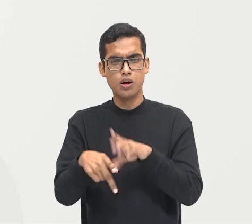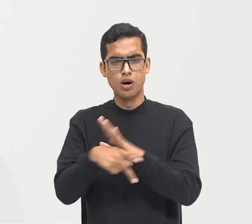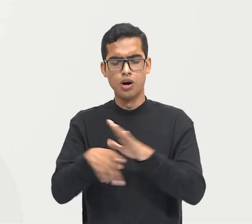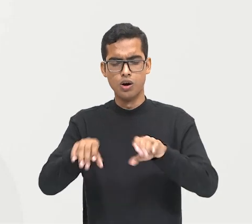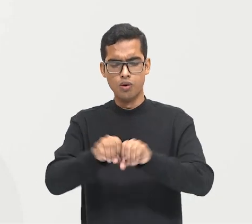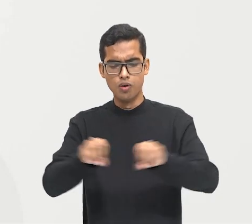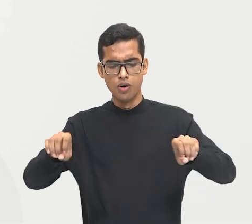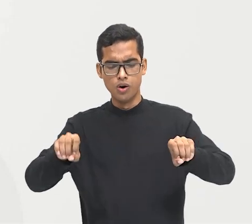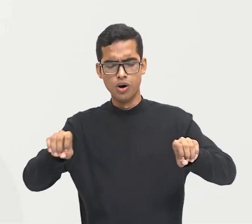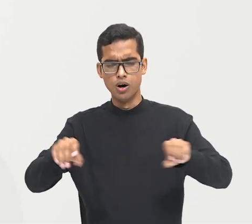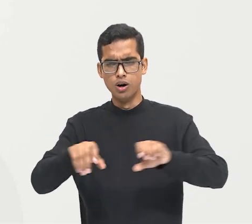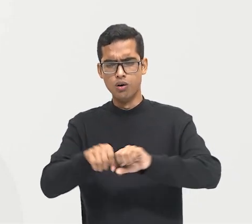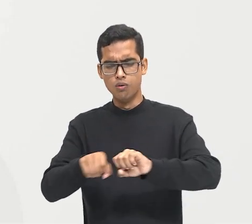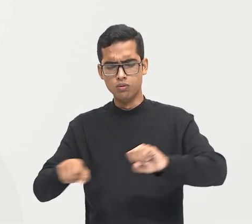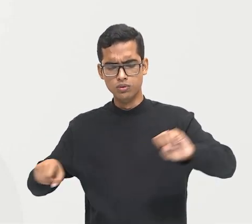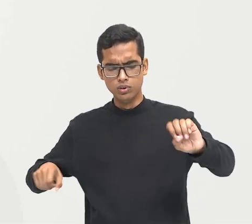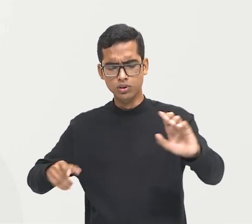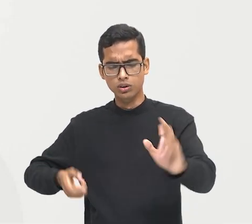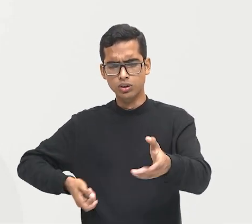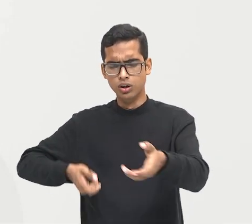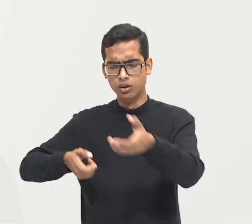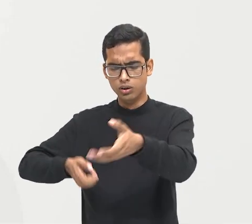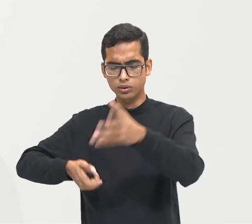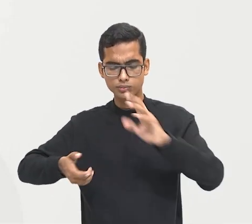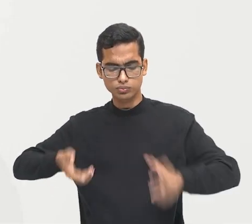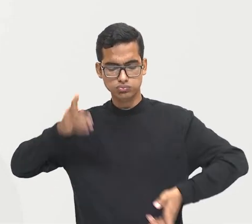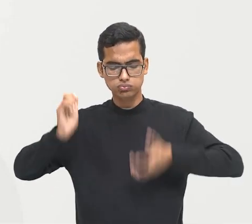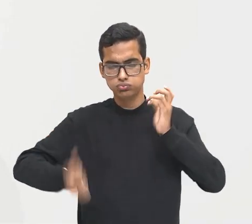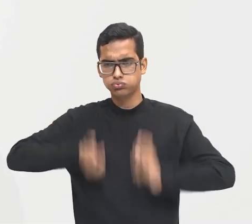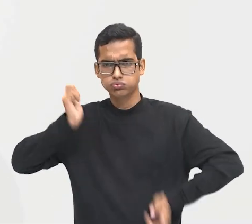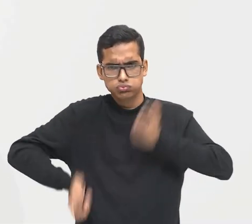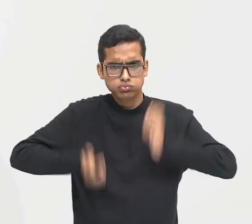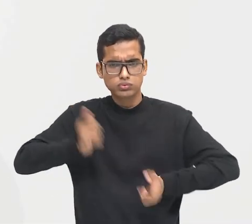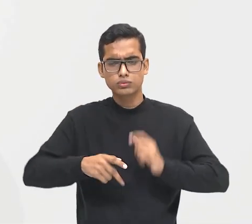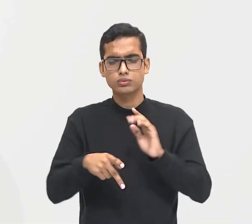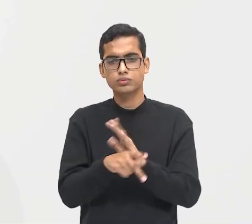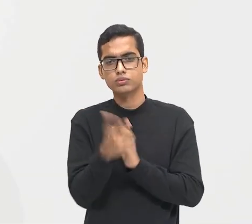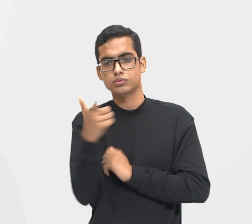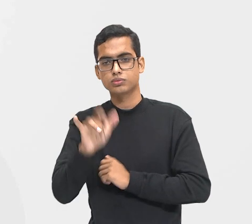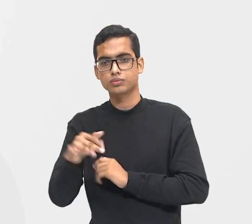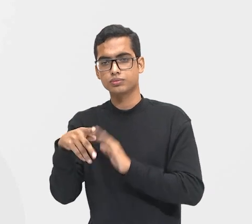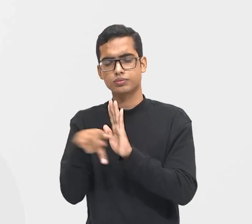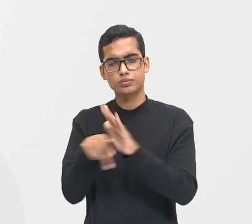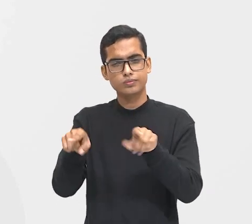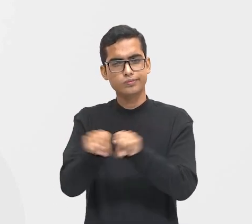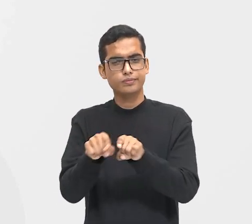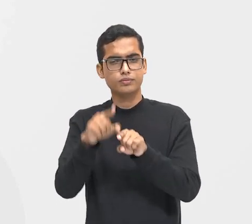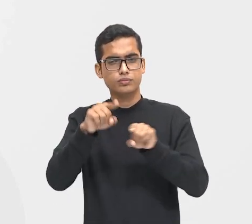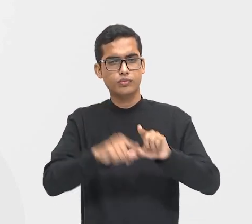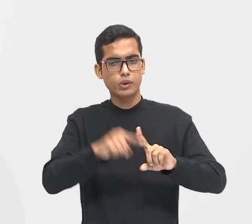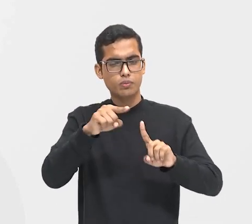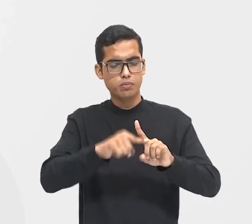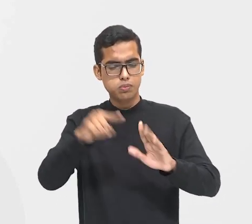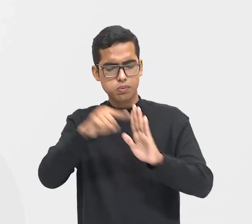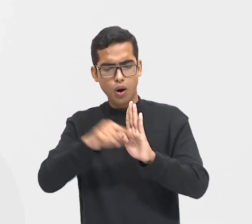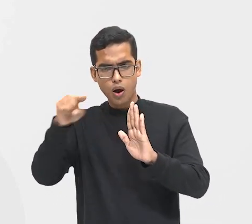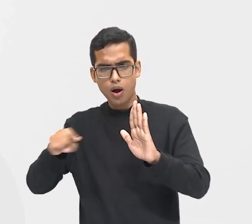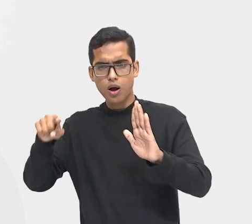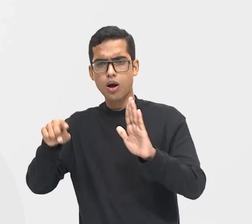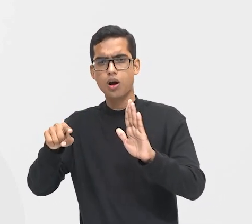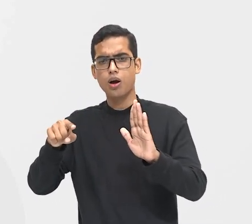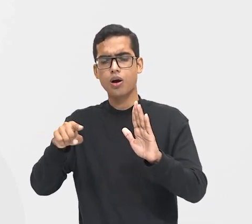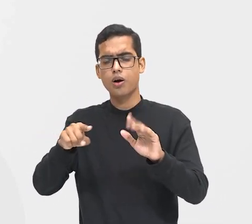corda, certo? As ondas eletromagnéticas, como a gente observa aí na outra imagem, elas se propagam em